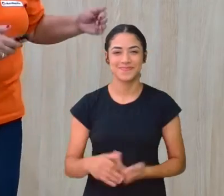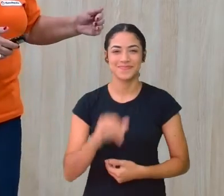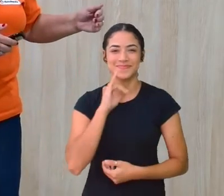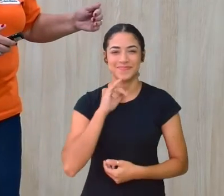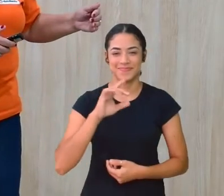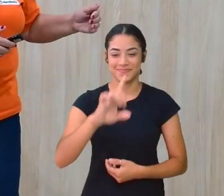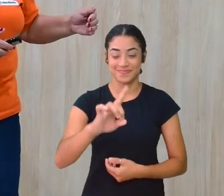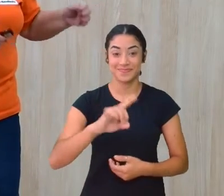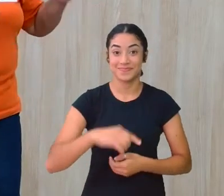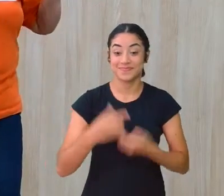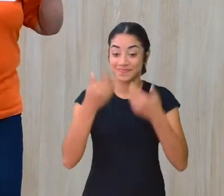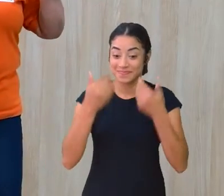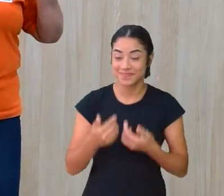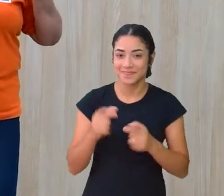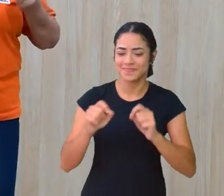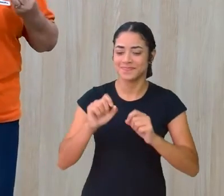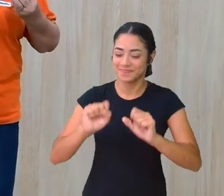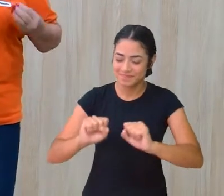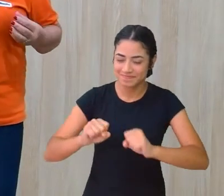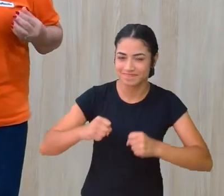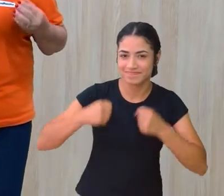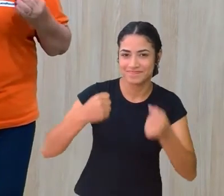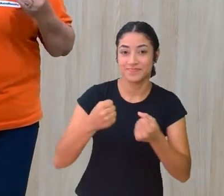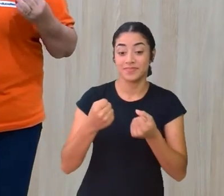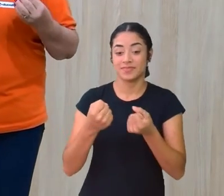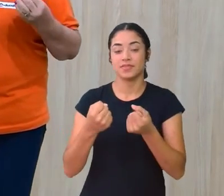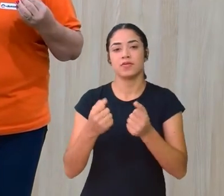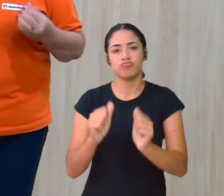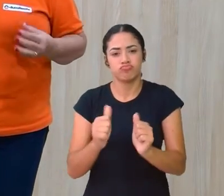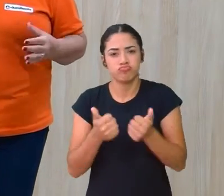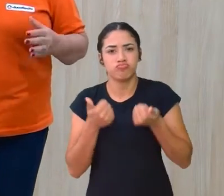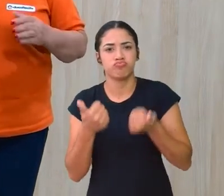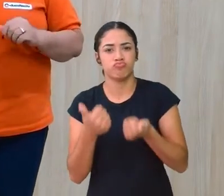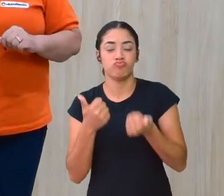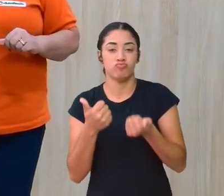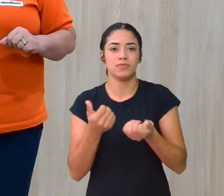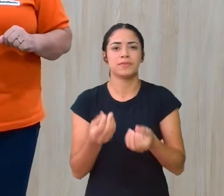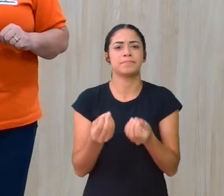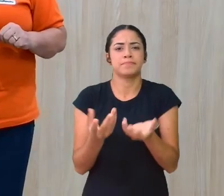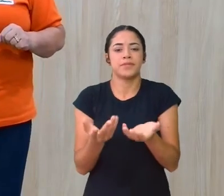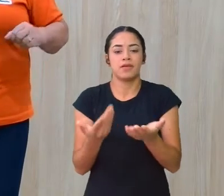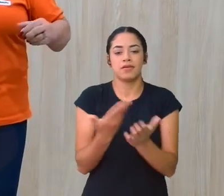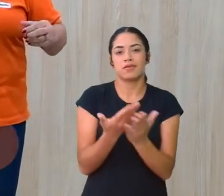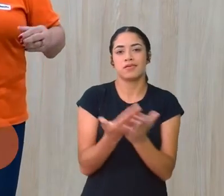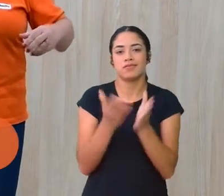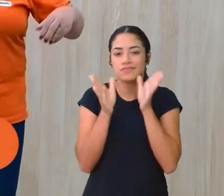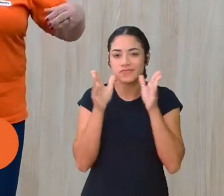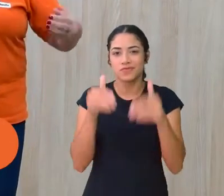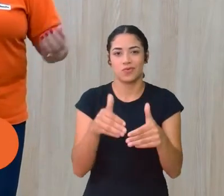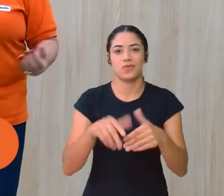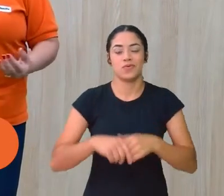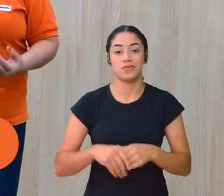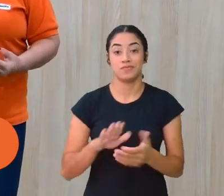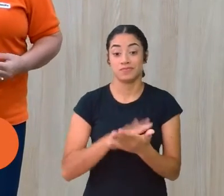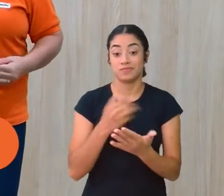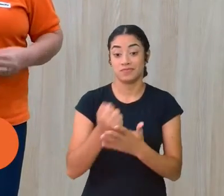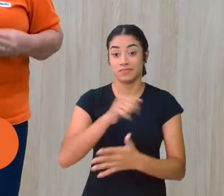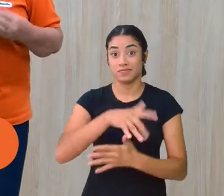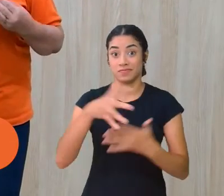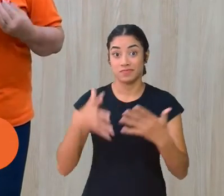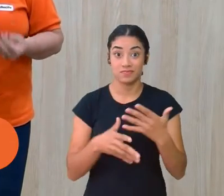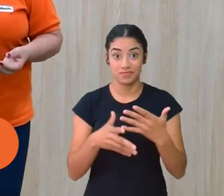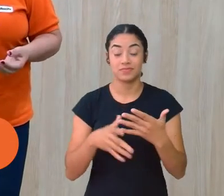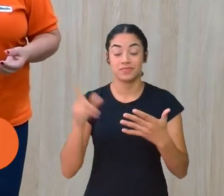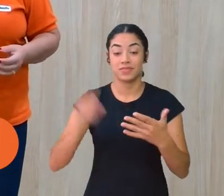ó, que está aí se esforçando para dar o seu melhor em relação à nossa aula. E aí, todos, né,